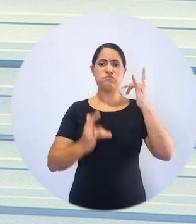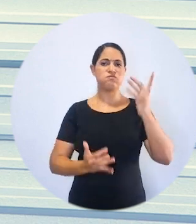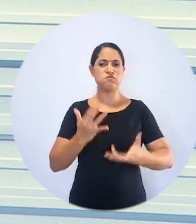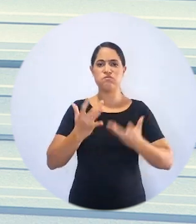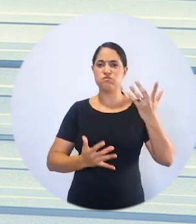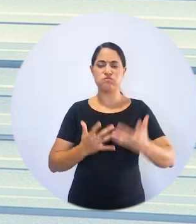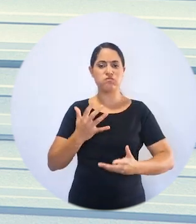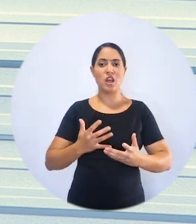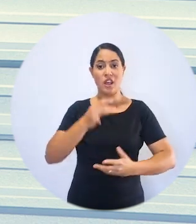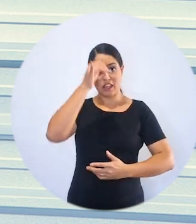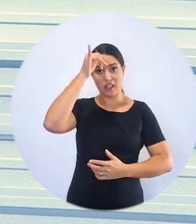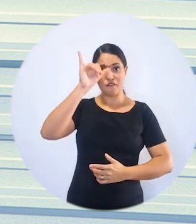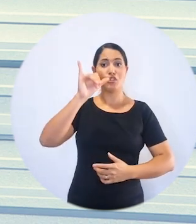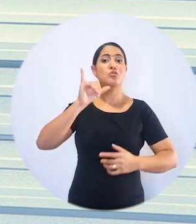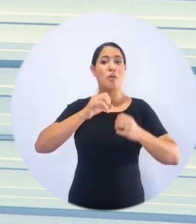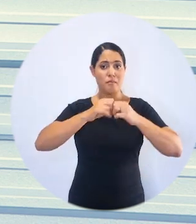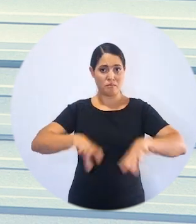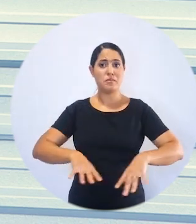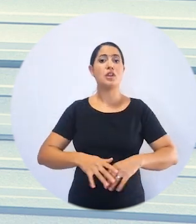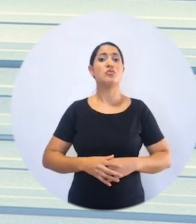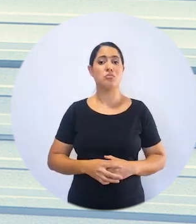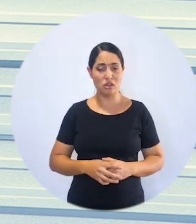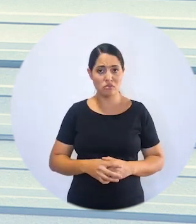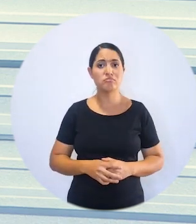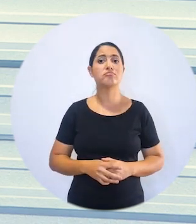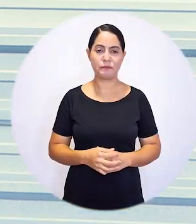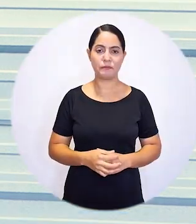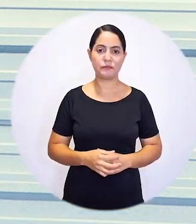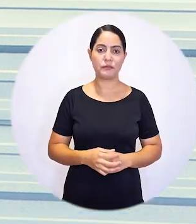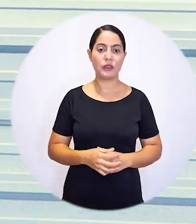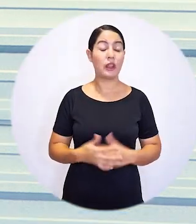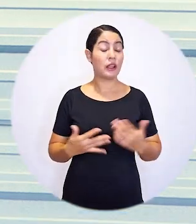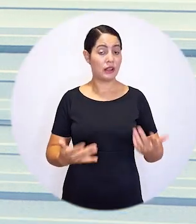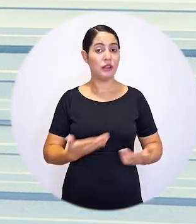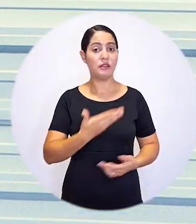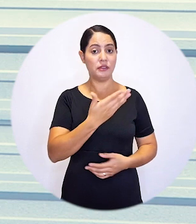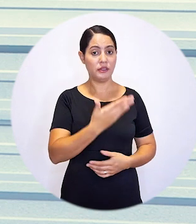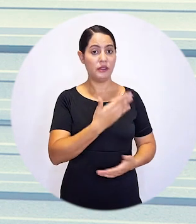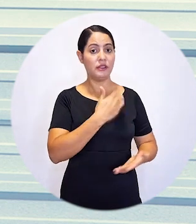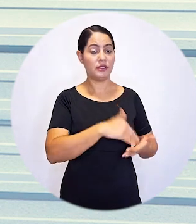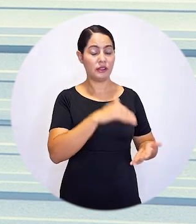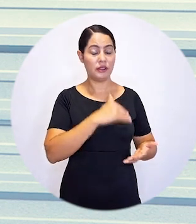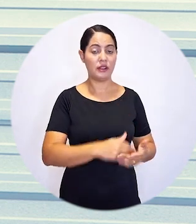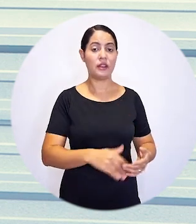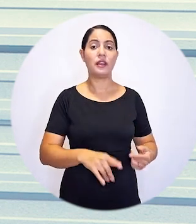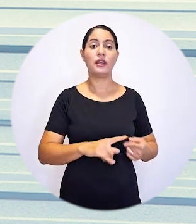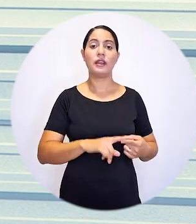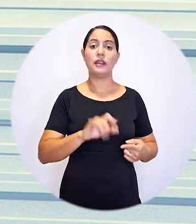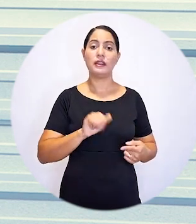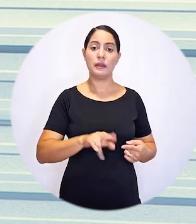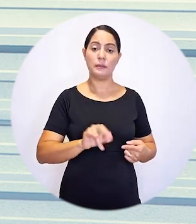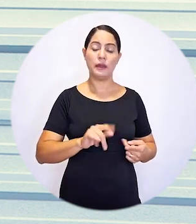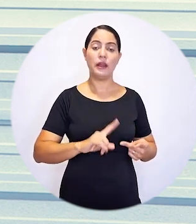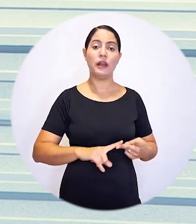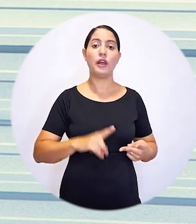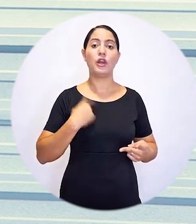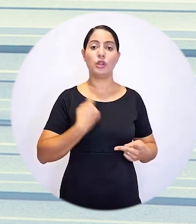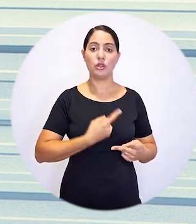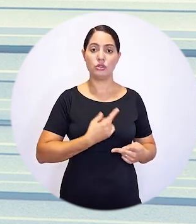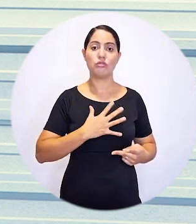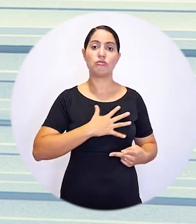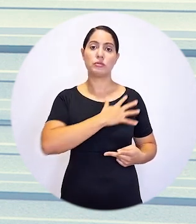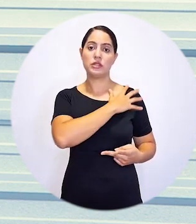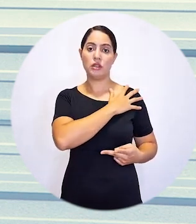do Brasil que pudesse aplaudir de pé. De forma muito especial, agradecer ao Sandro Avelar, nosso secretário de Segurança,